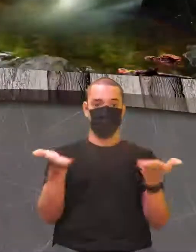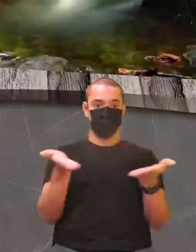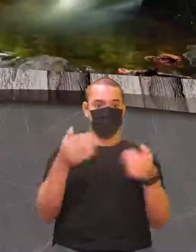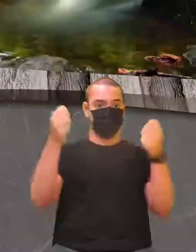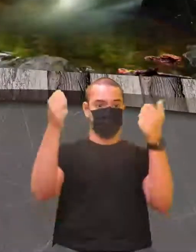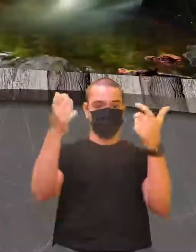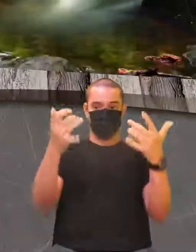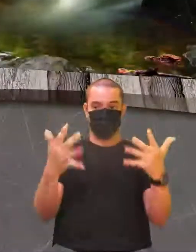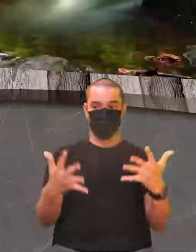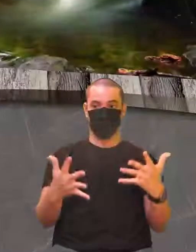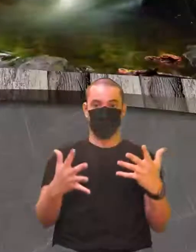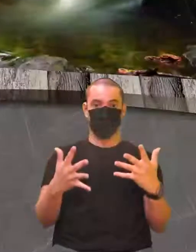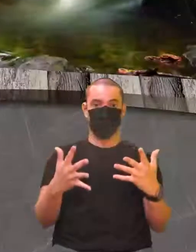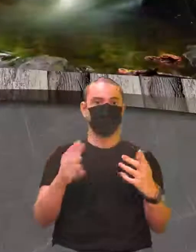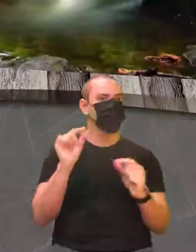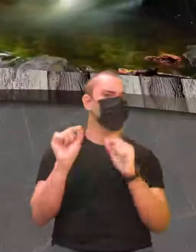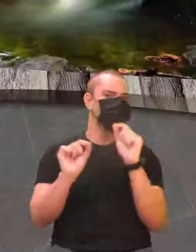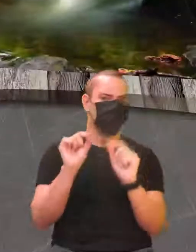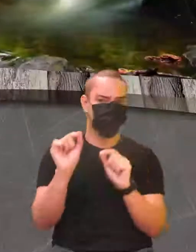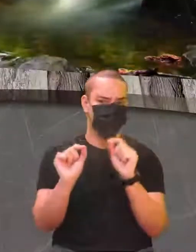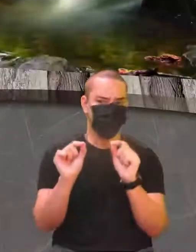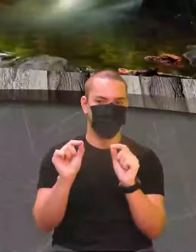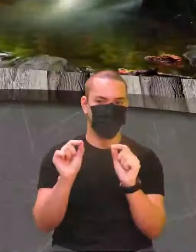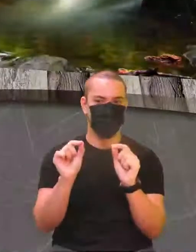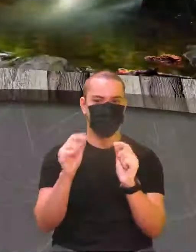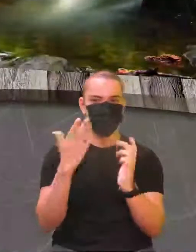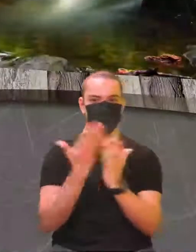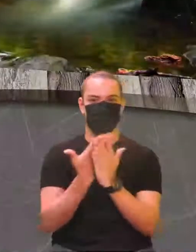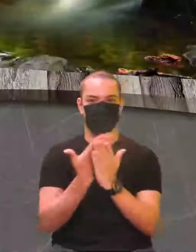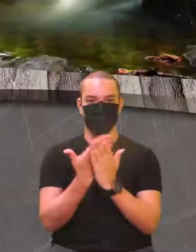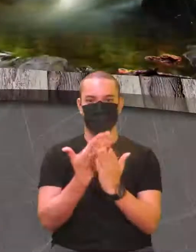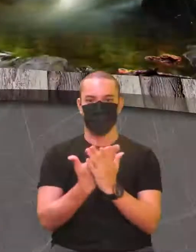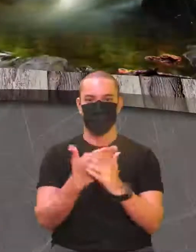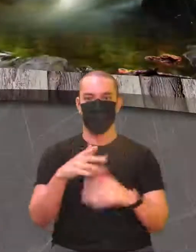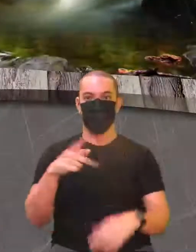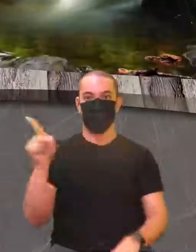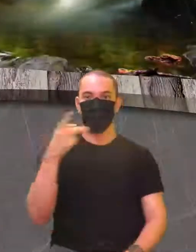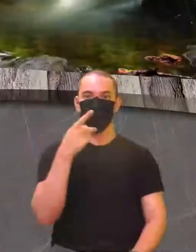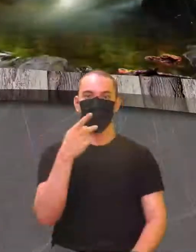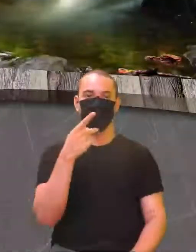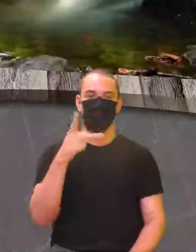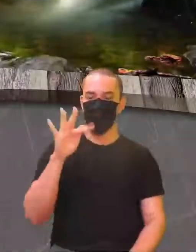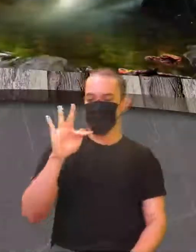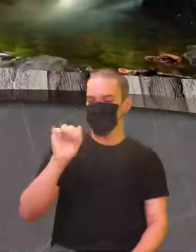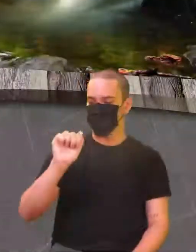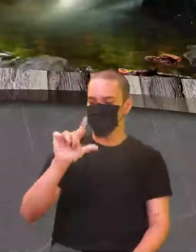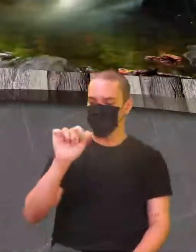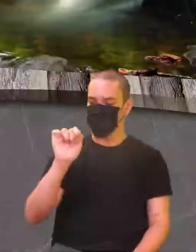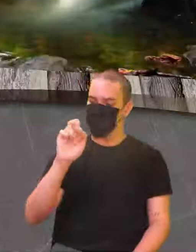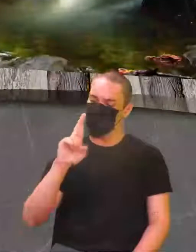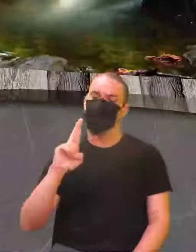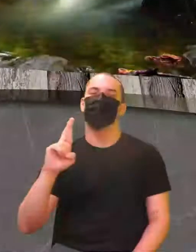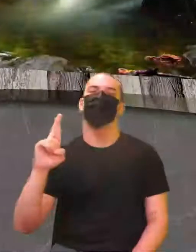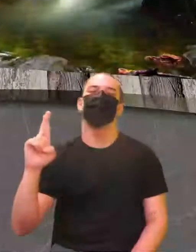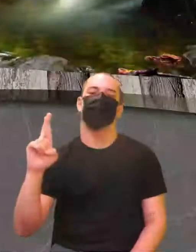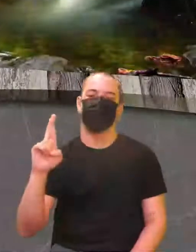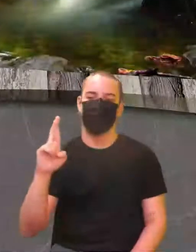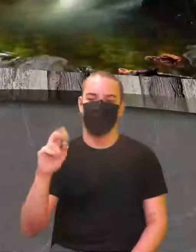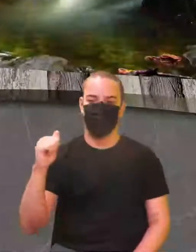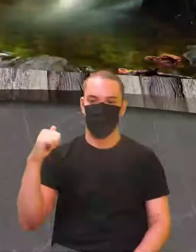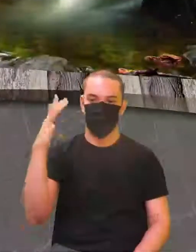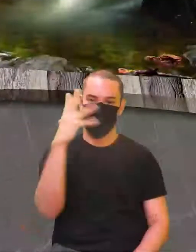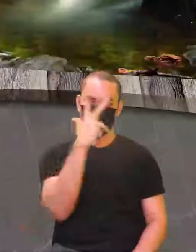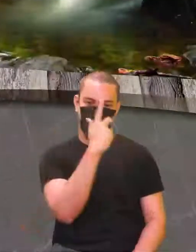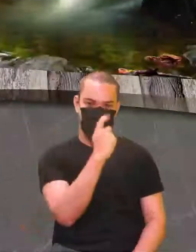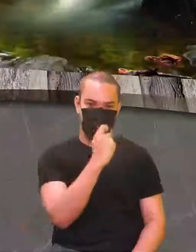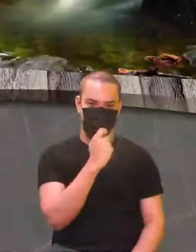aula de hoje, na aula de hoje. Articular bem, né? Assim, o infinitivo, falar. Só porque eu enfatizo esse prof